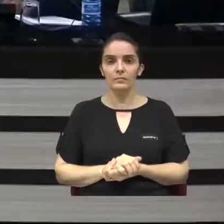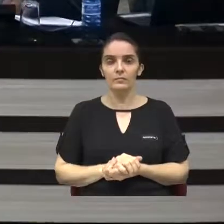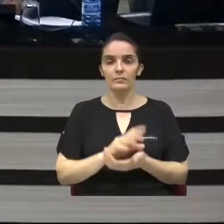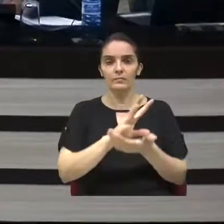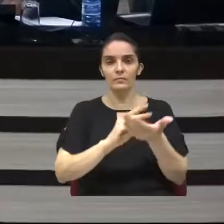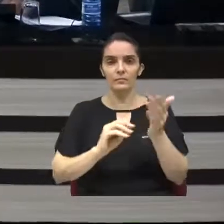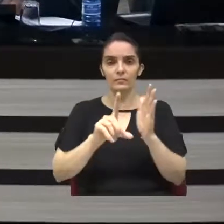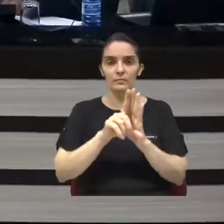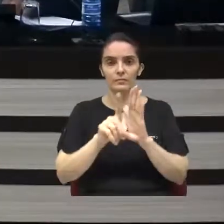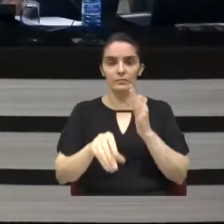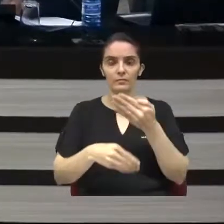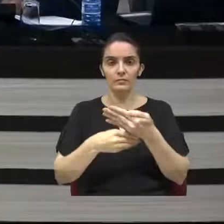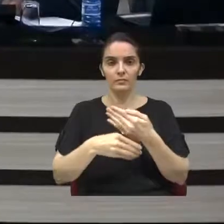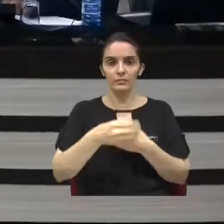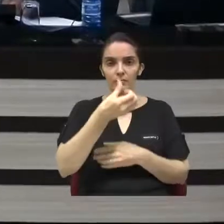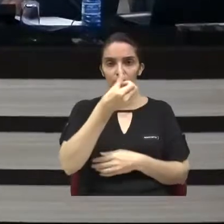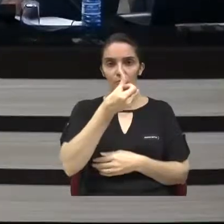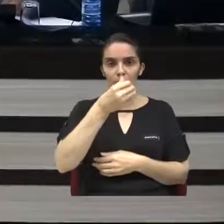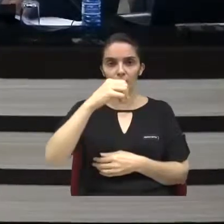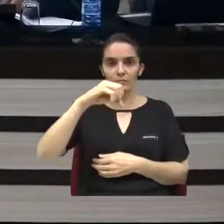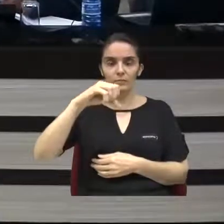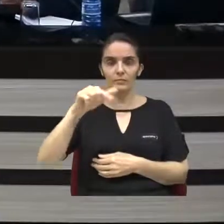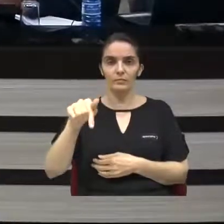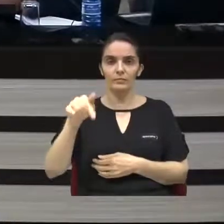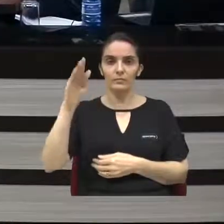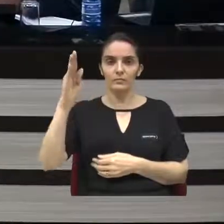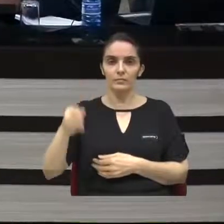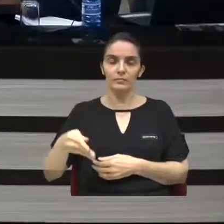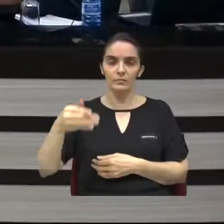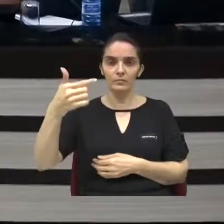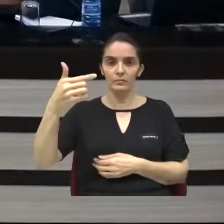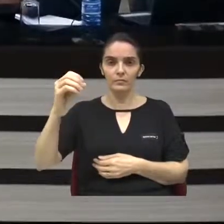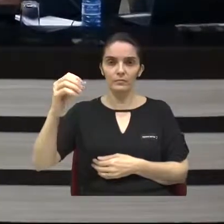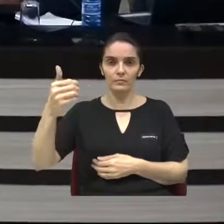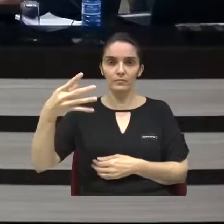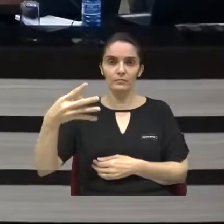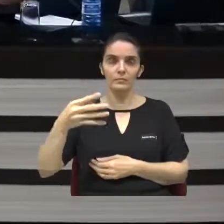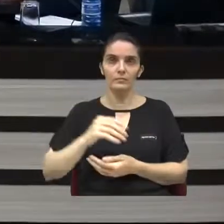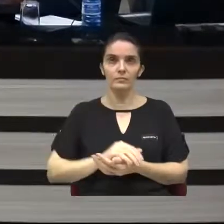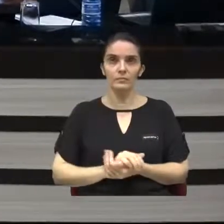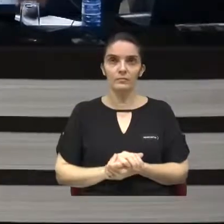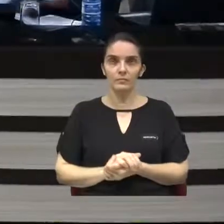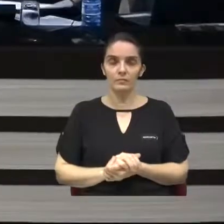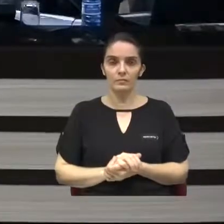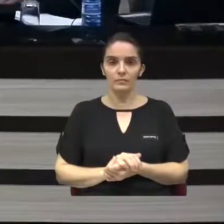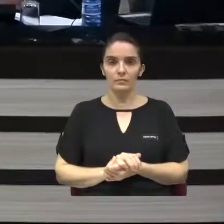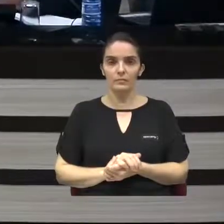Cópia da Lei Complementar 697 de 2014.